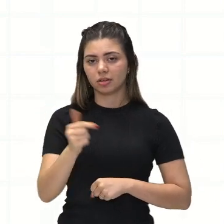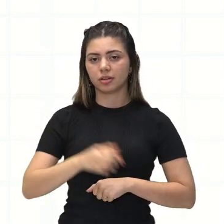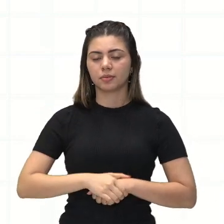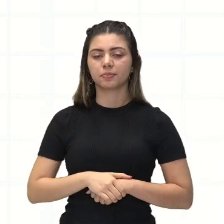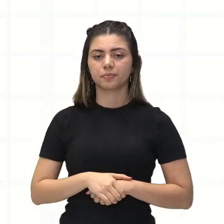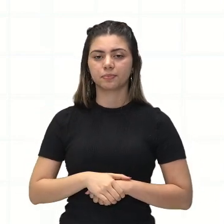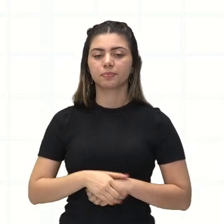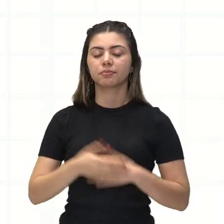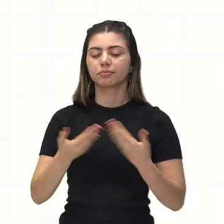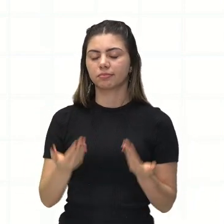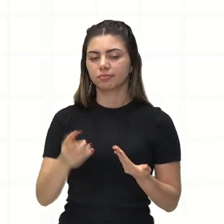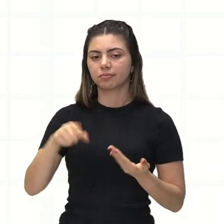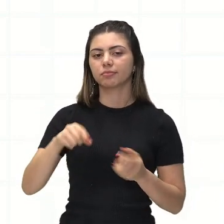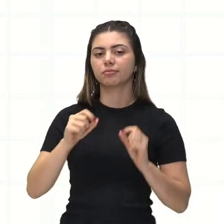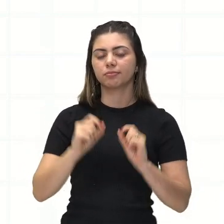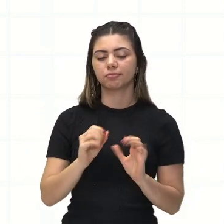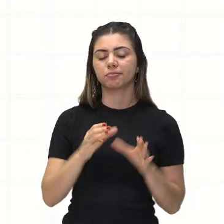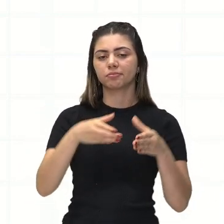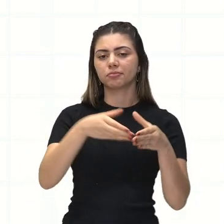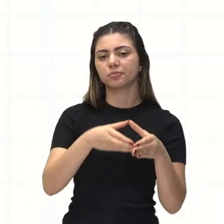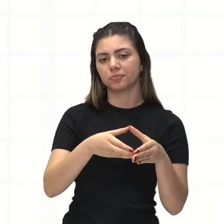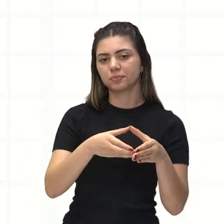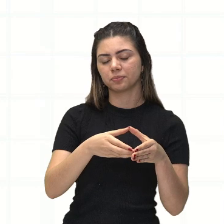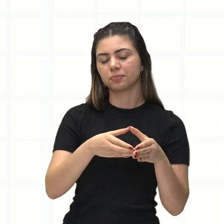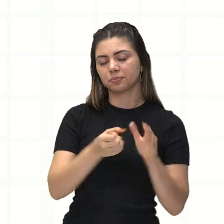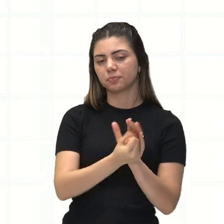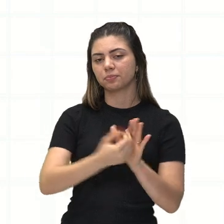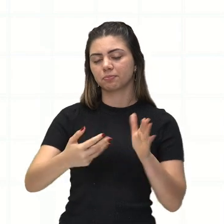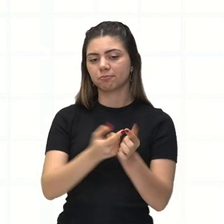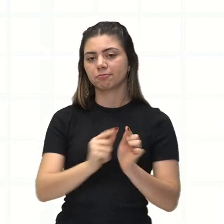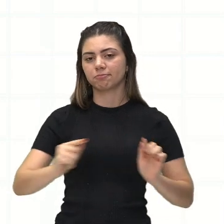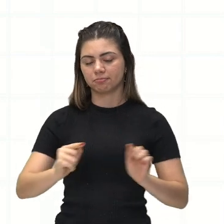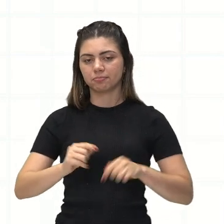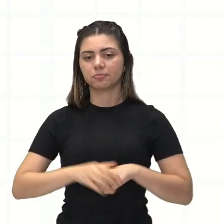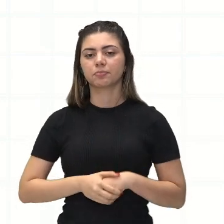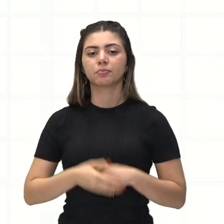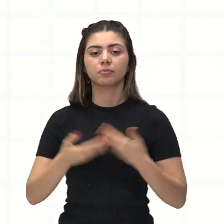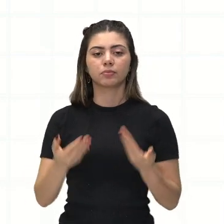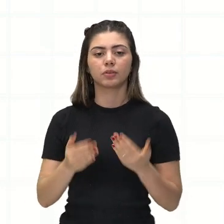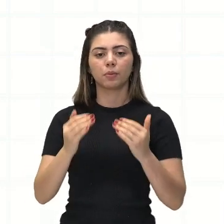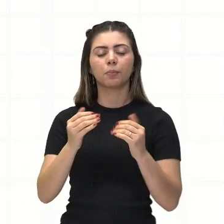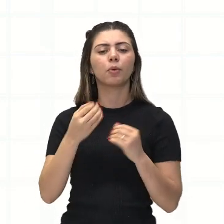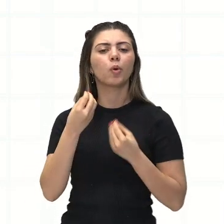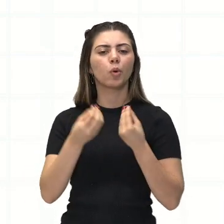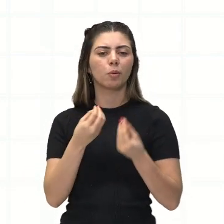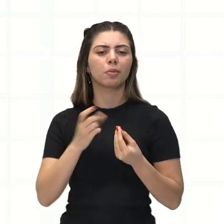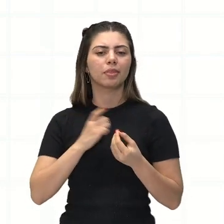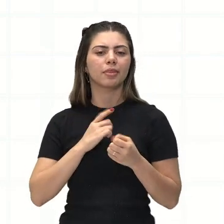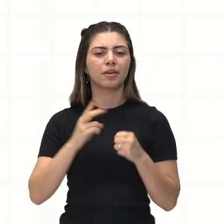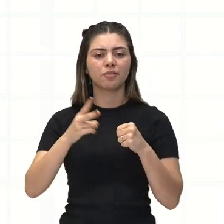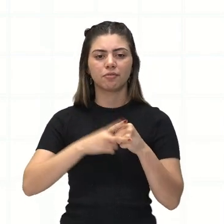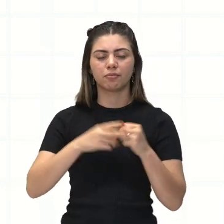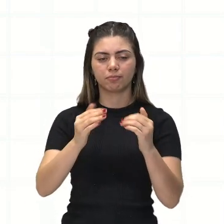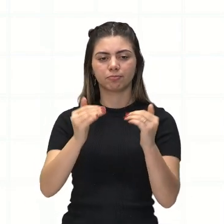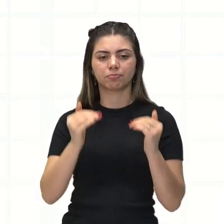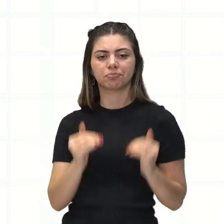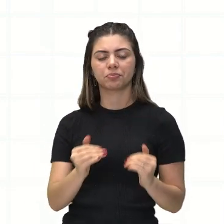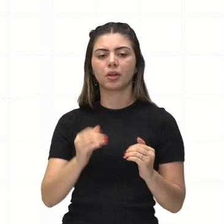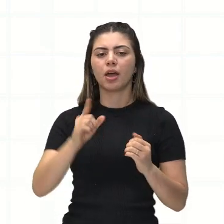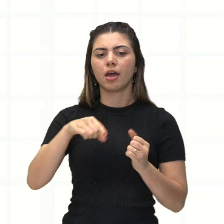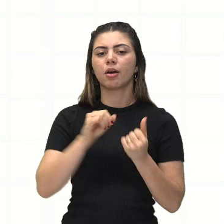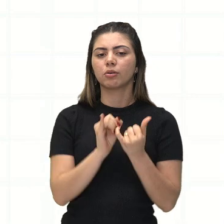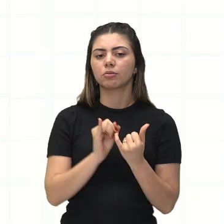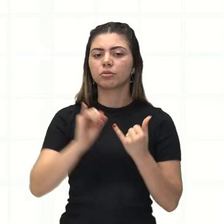Então eu tenho essa classe de palavra aqui que é a preposição. No caso do complemento verbal, que é o objeto direto, eu